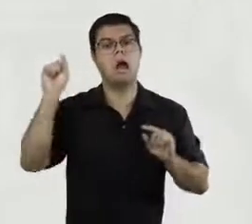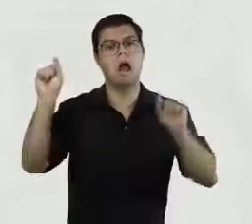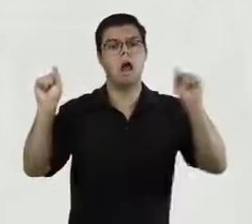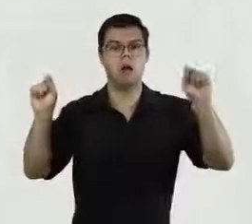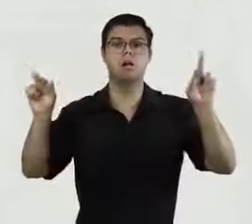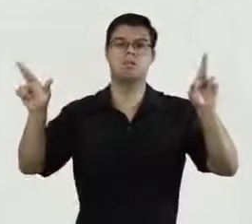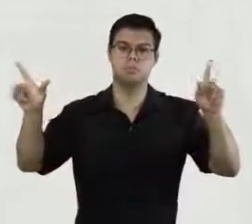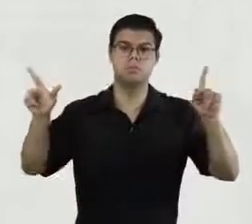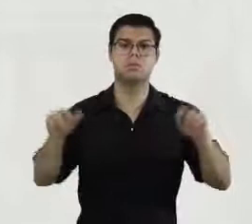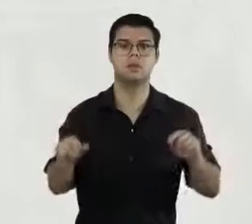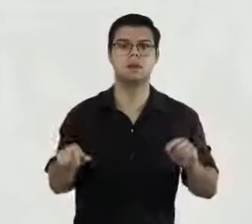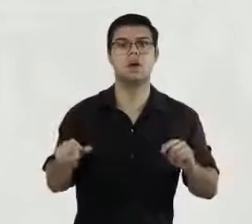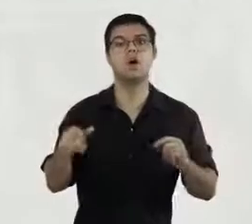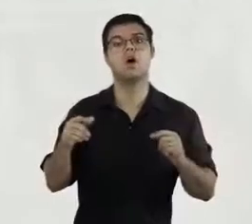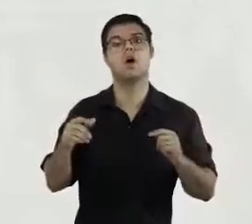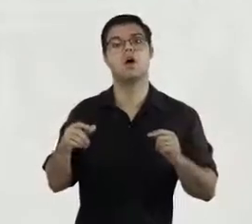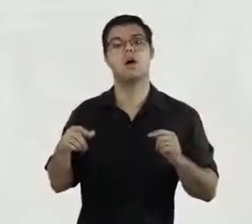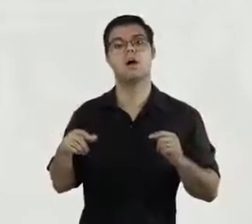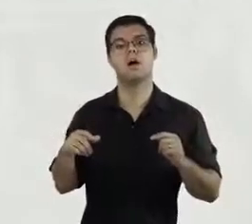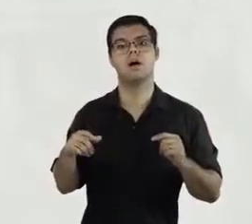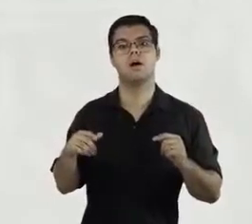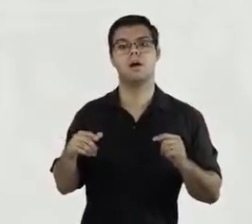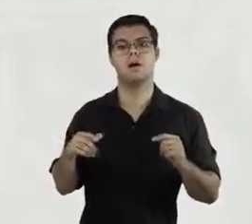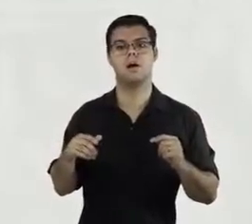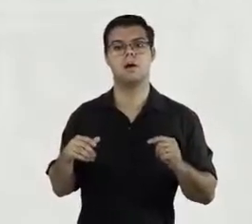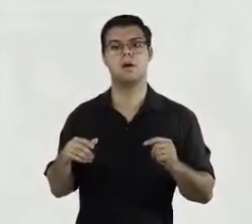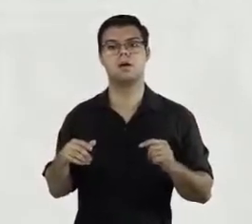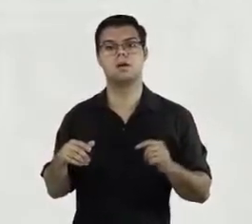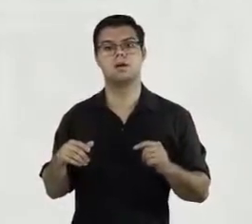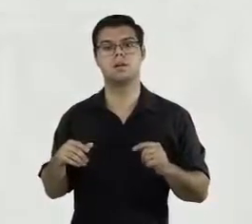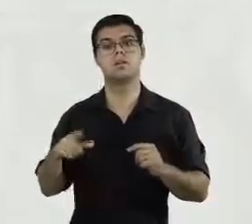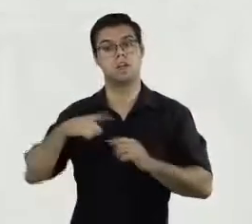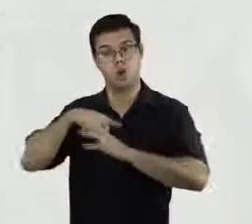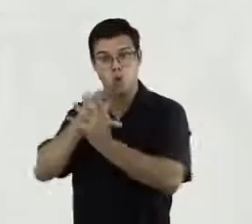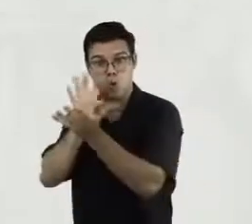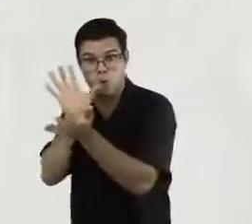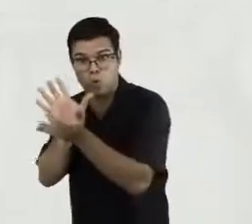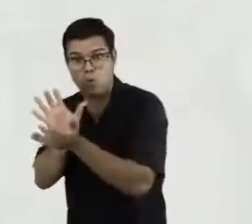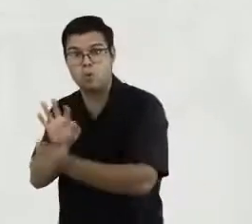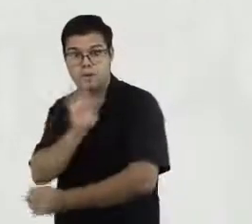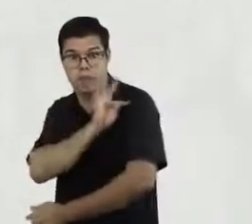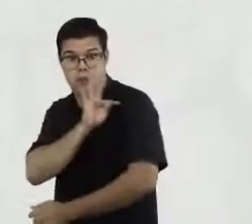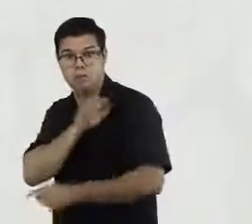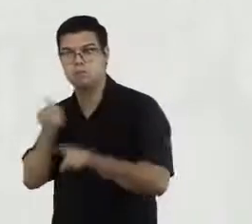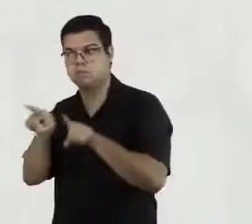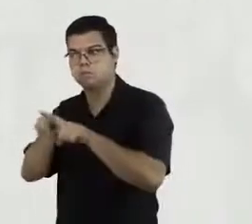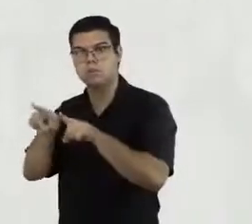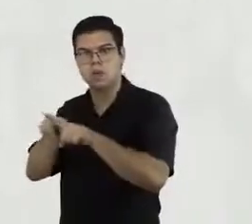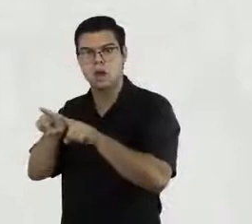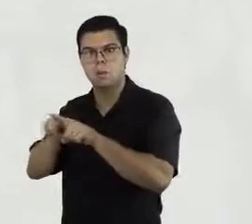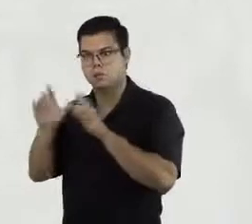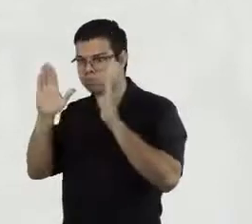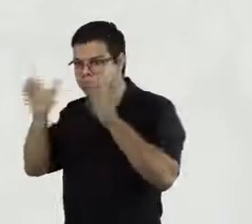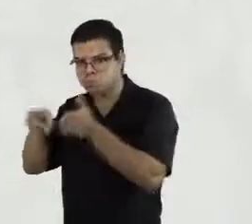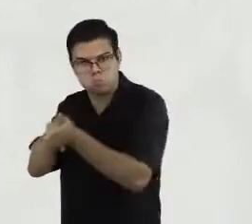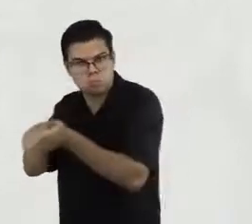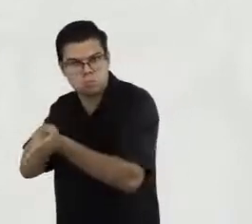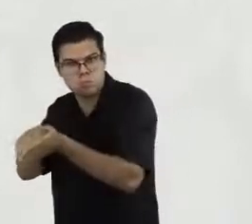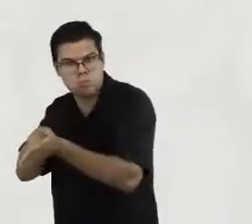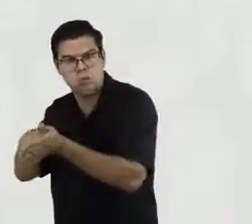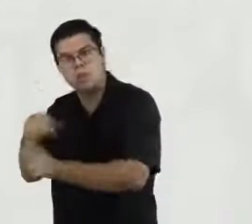serve. Recorrem ao serviço de documentação grupos de técnicos e especialistas de uma dada disciplina ou